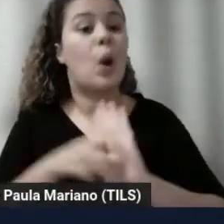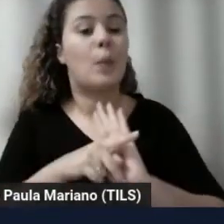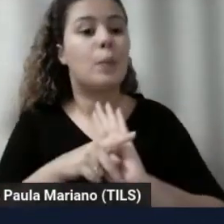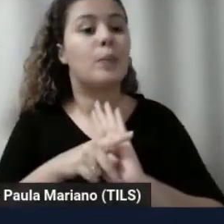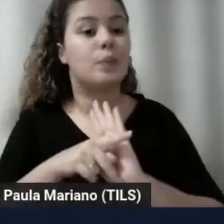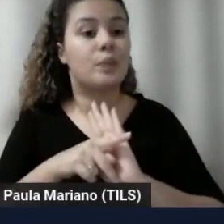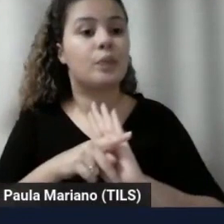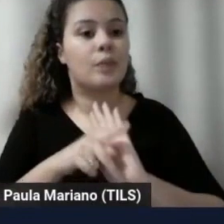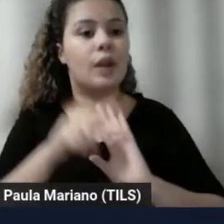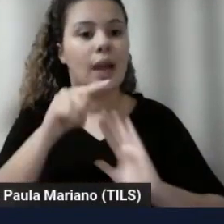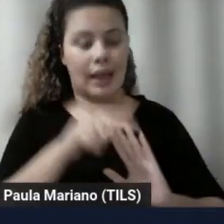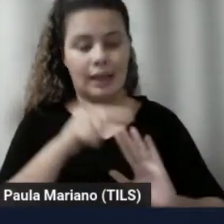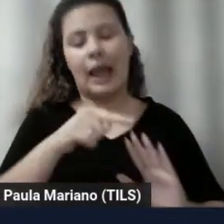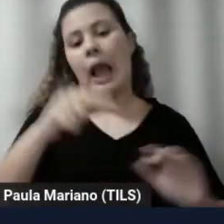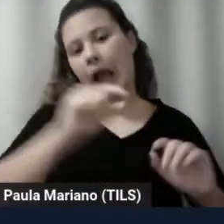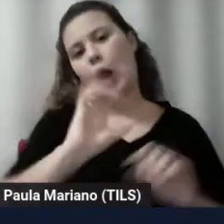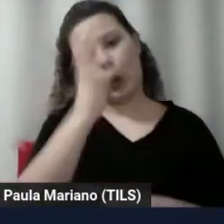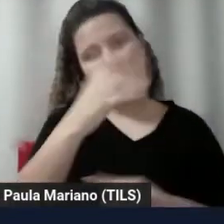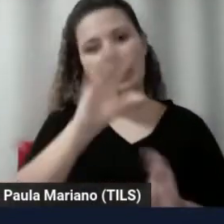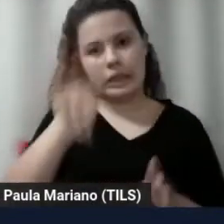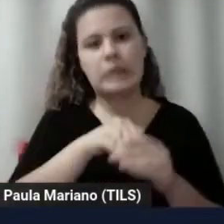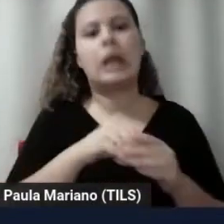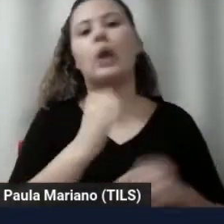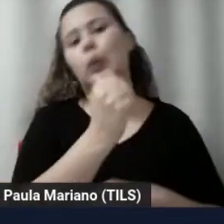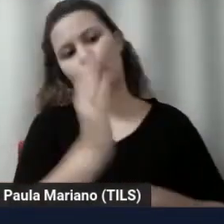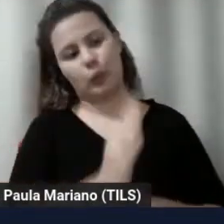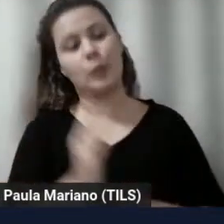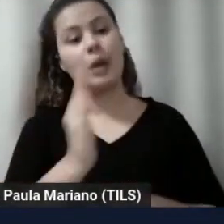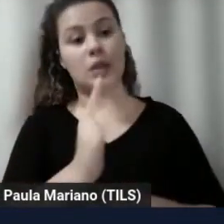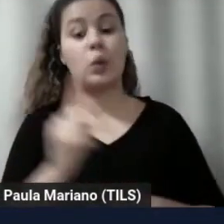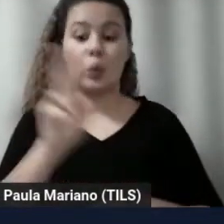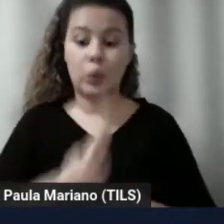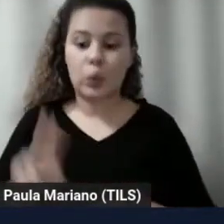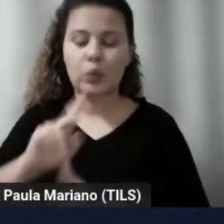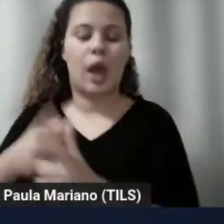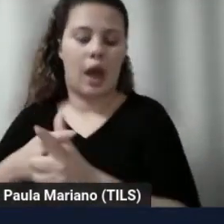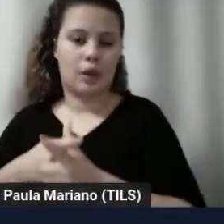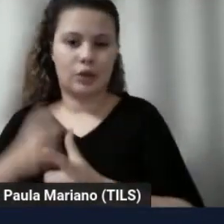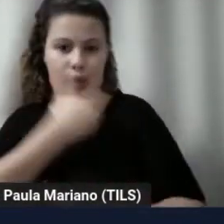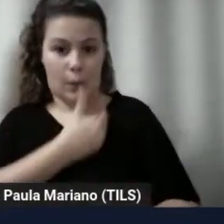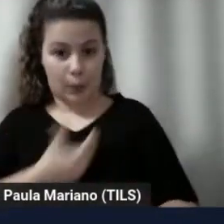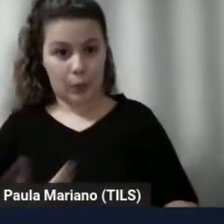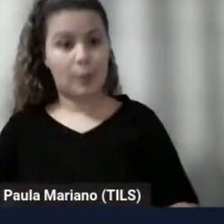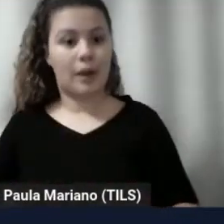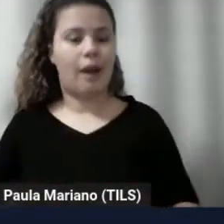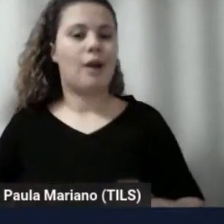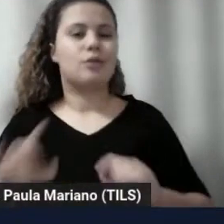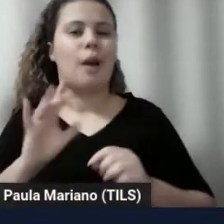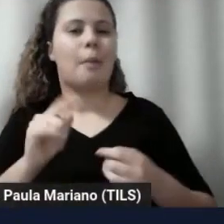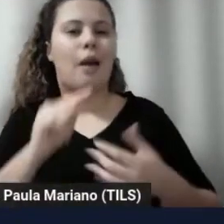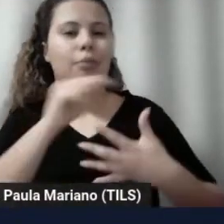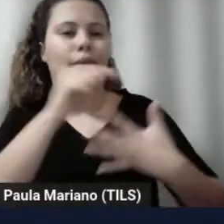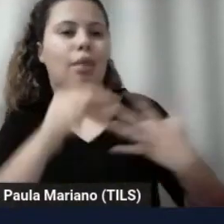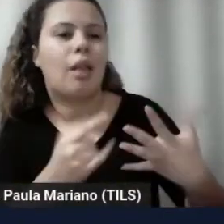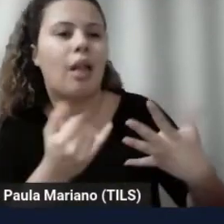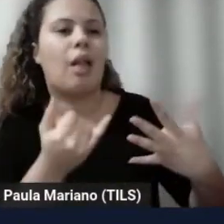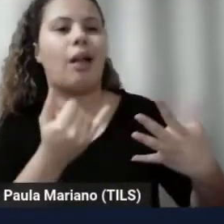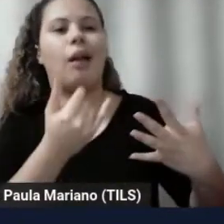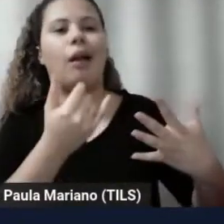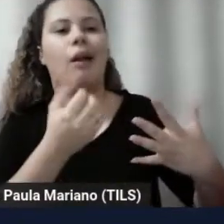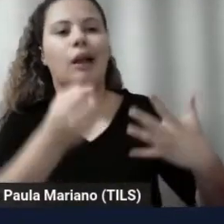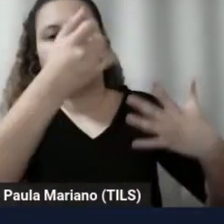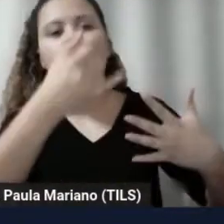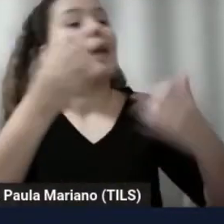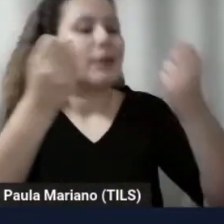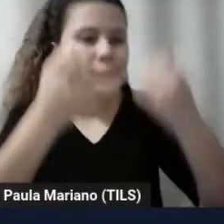no Brasil e que usa a dívida pública como desculpa. E enquanto não